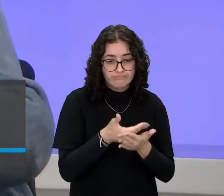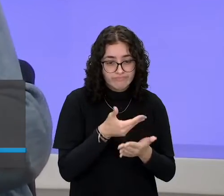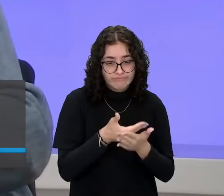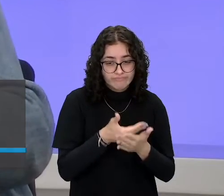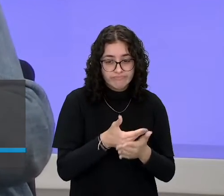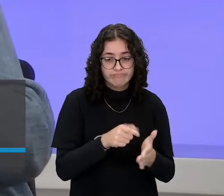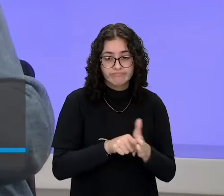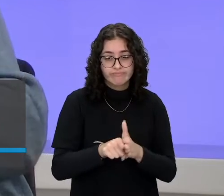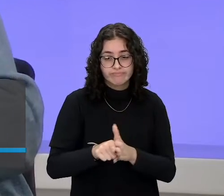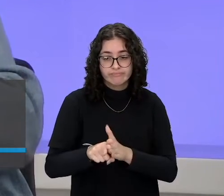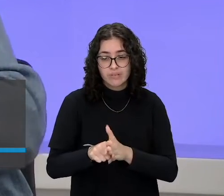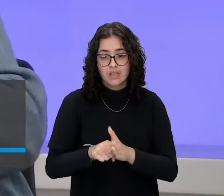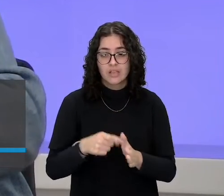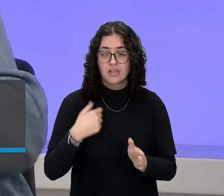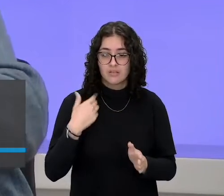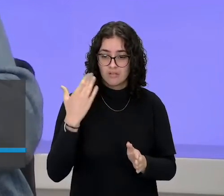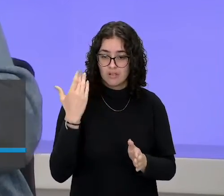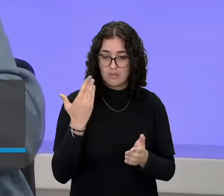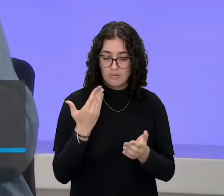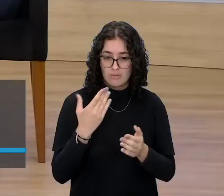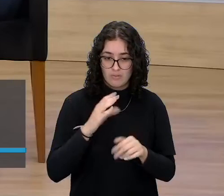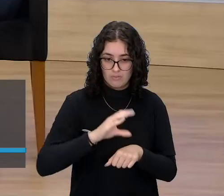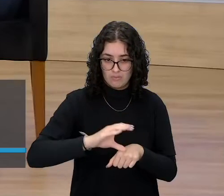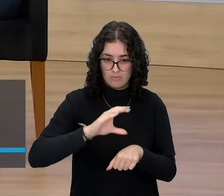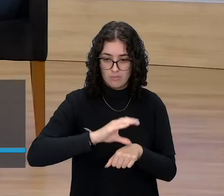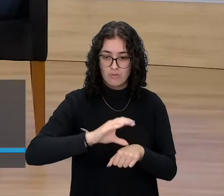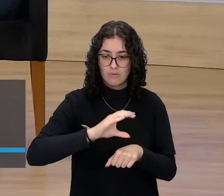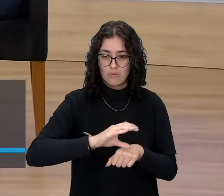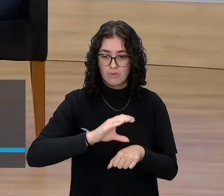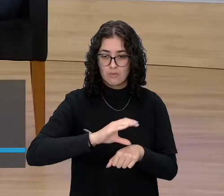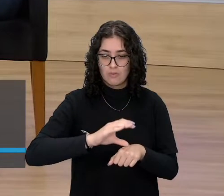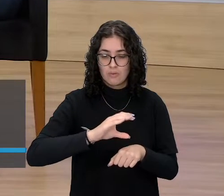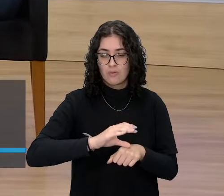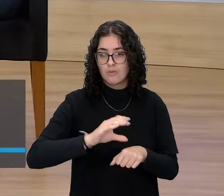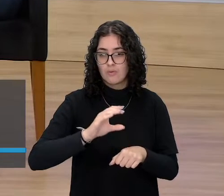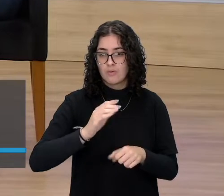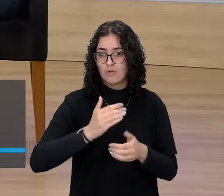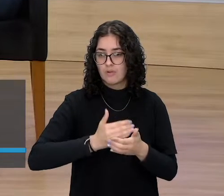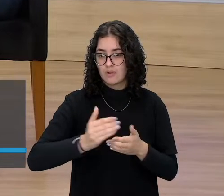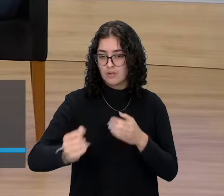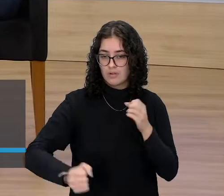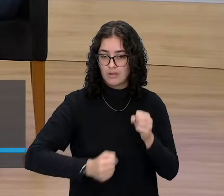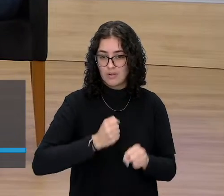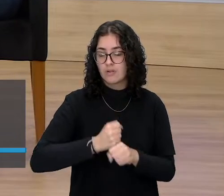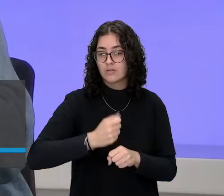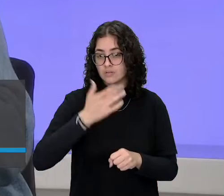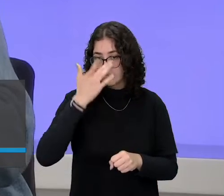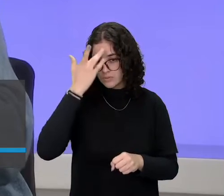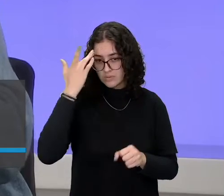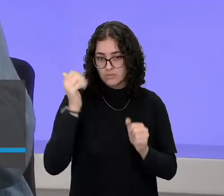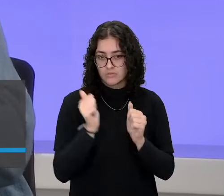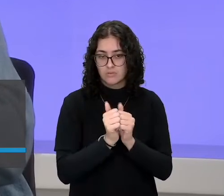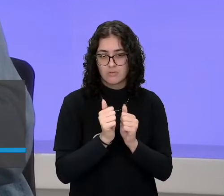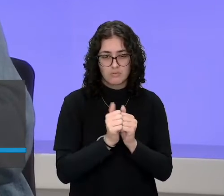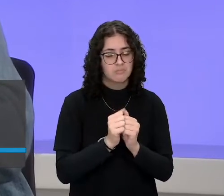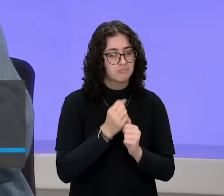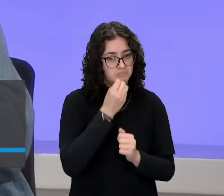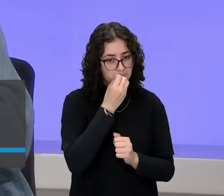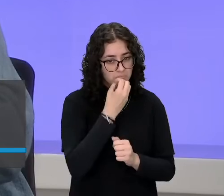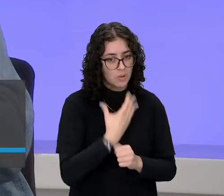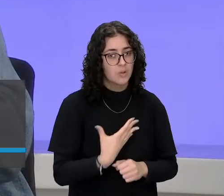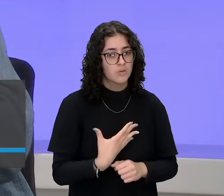E quando eu fiz um curso, né, no começo do ano com o pessoal, que foi super